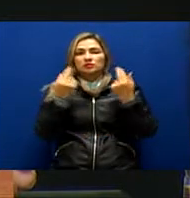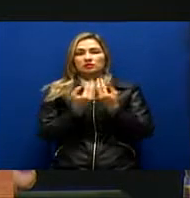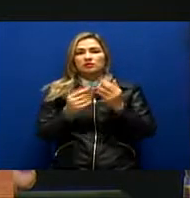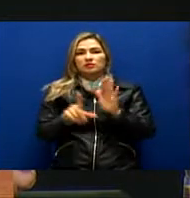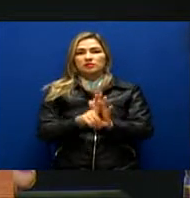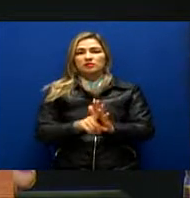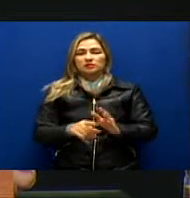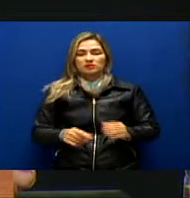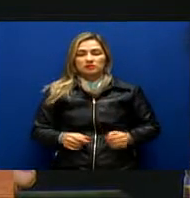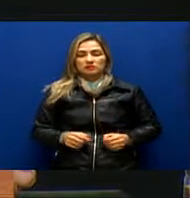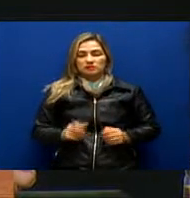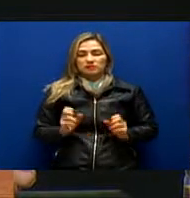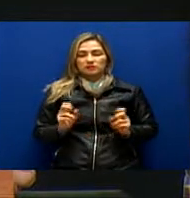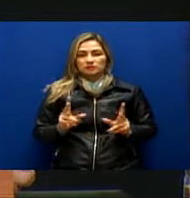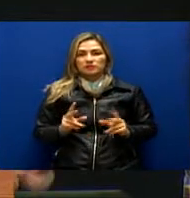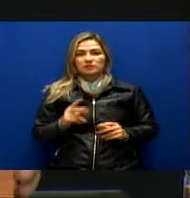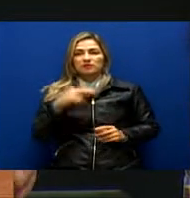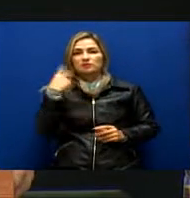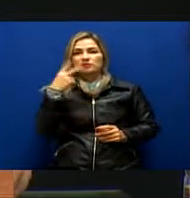Vereador Hudson.